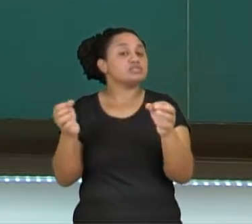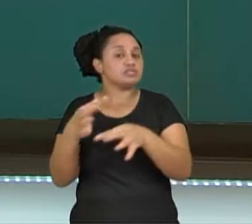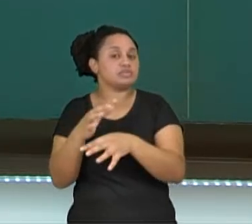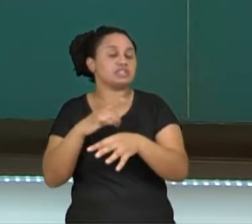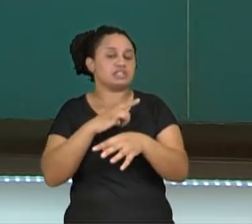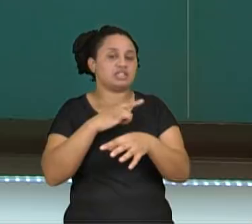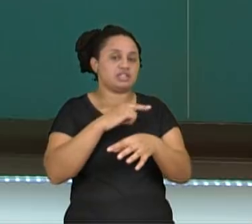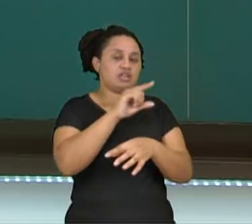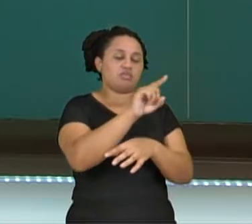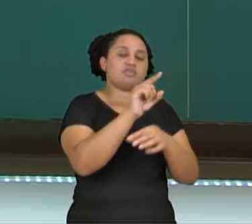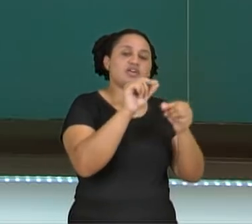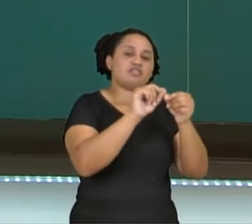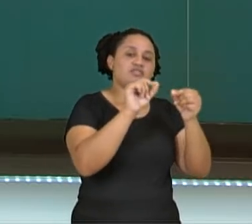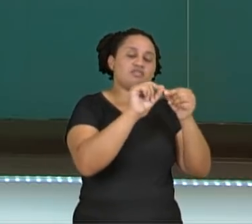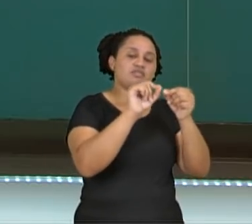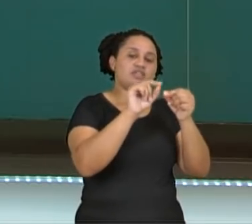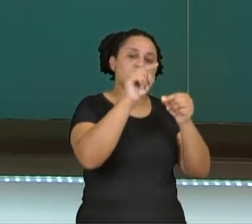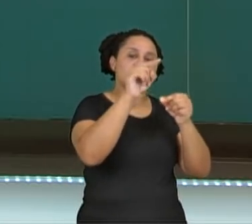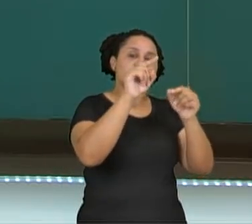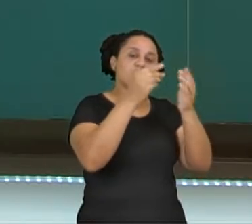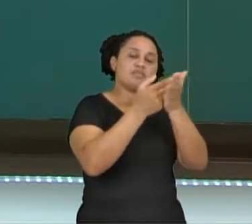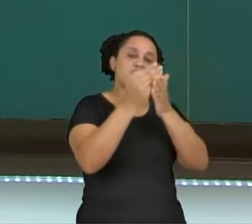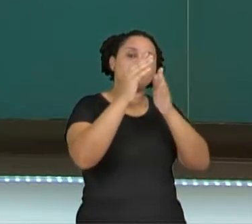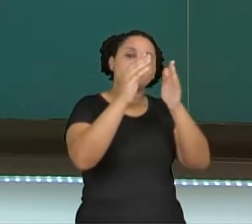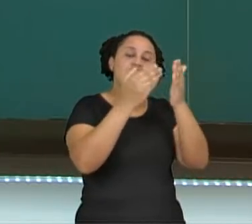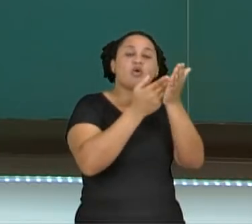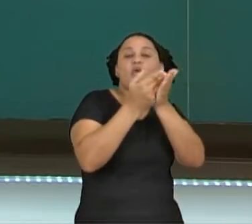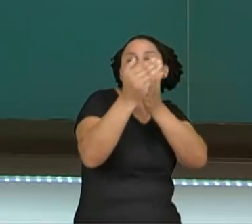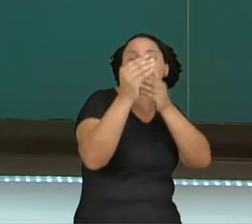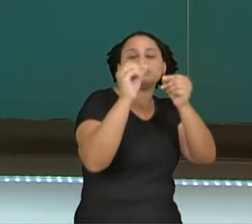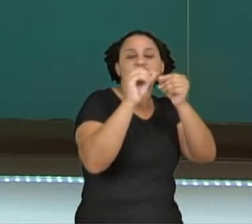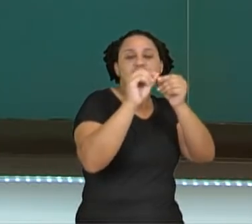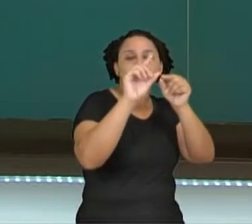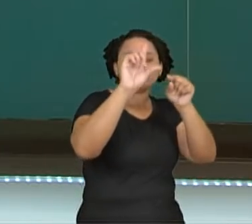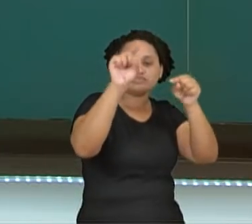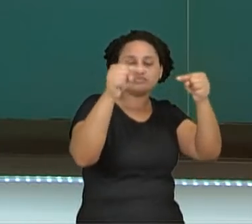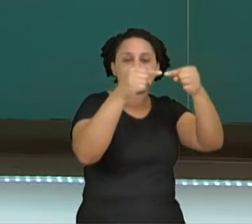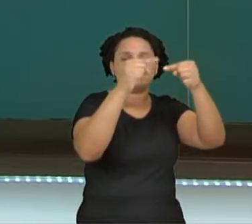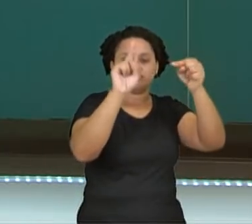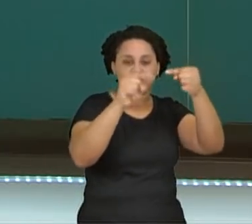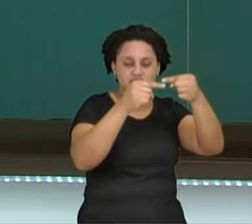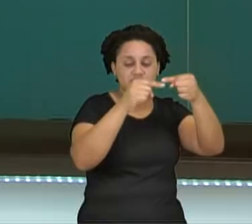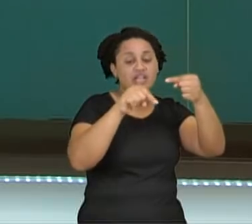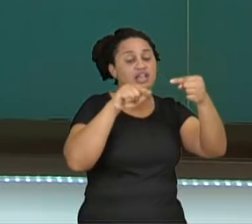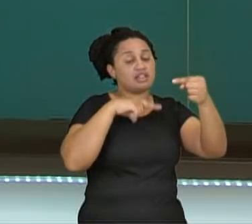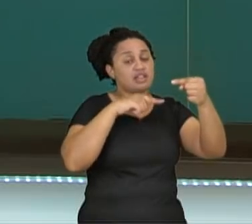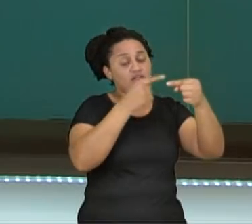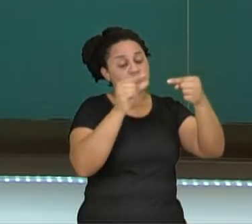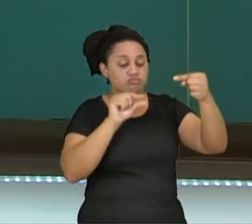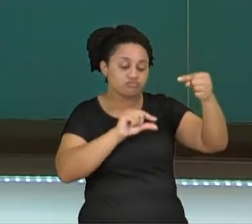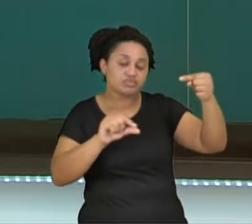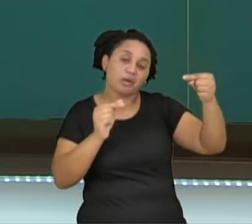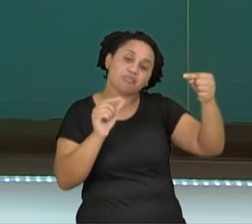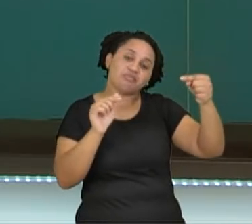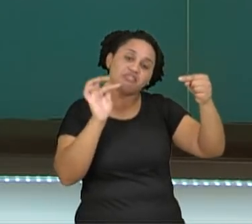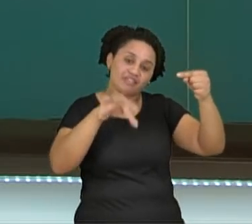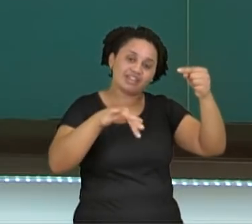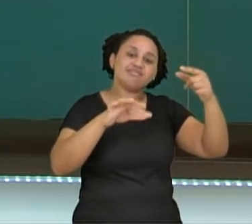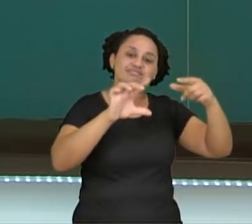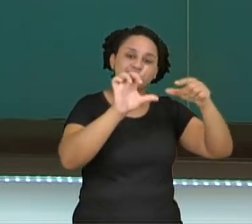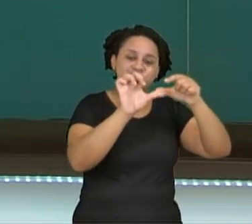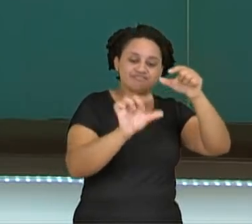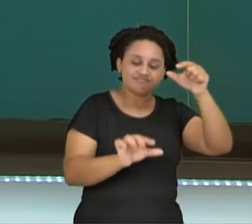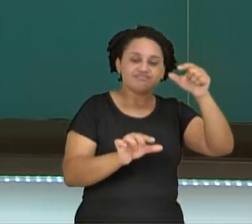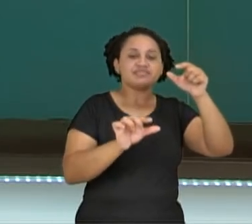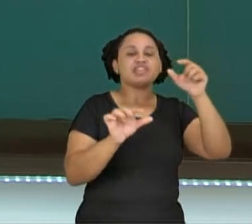onde liga, então, a RNA polimerase para começar a fazer essa leitura. E tem uma região terminadora, né? Que chega ali, termina,